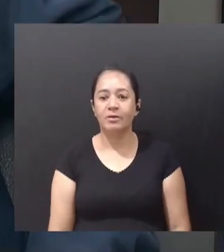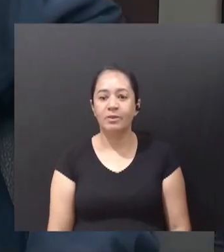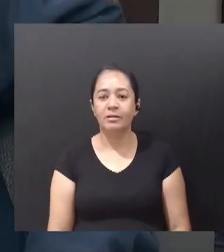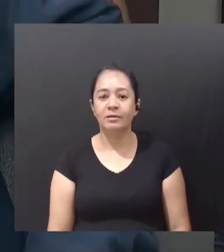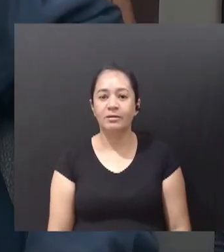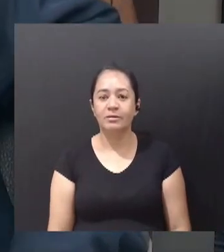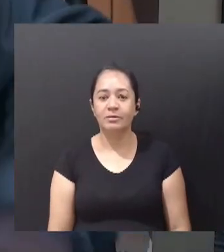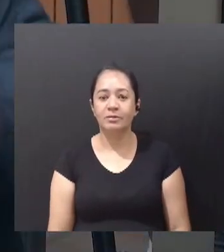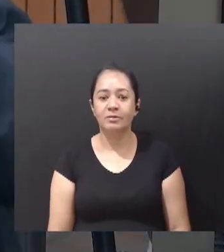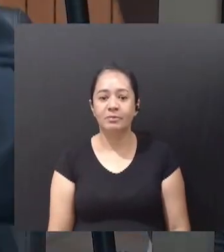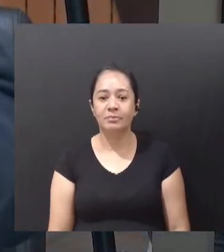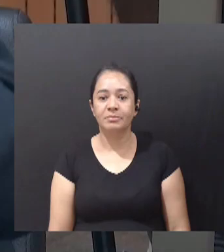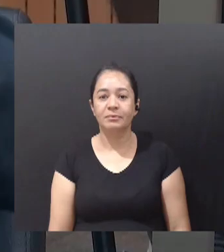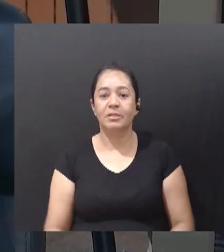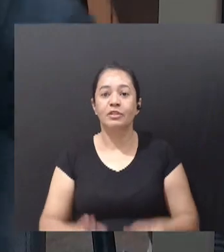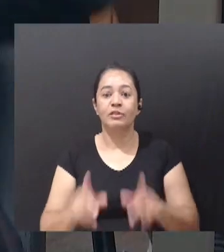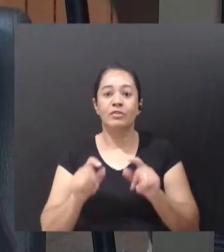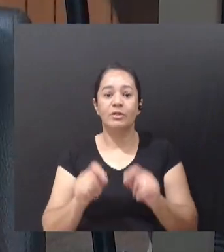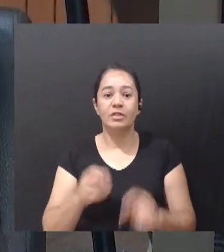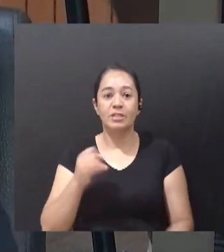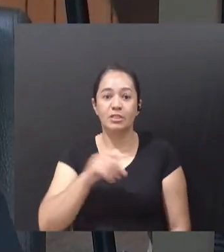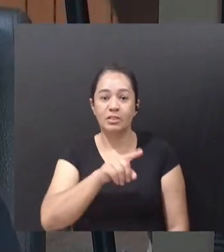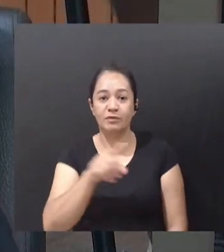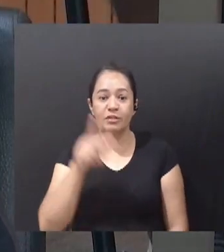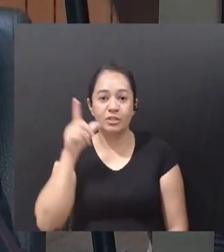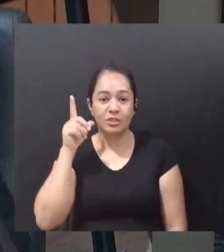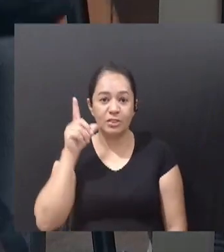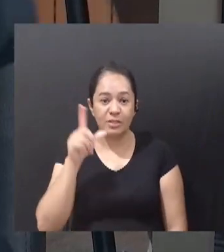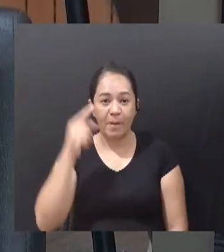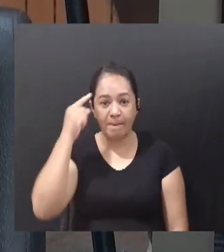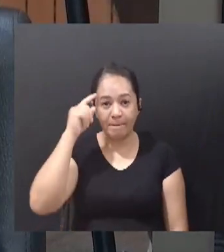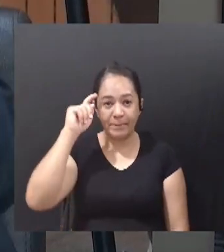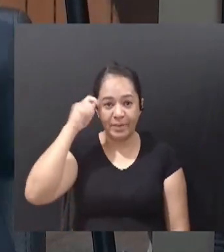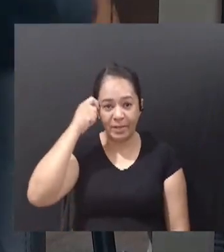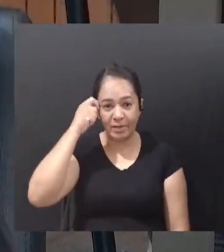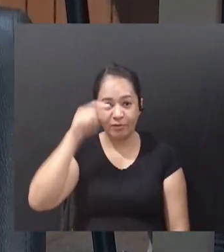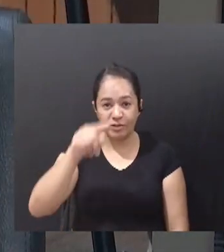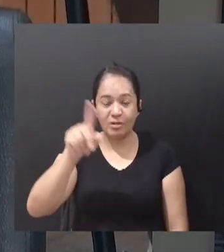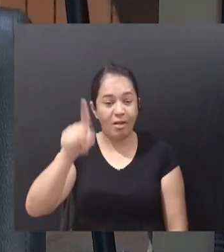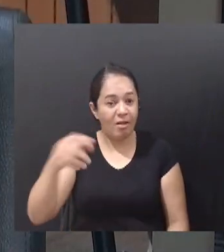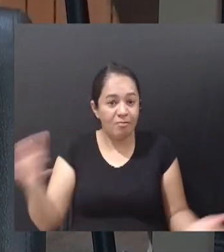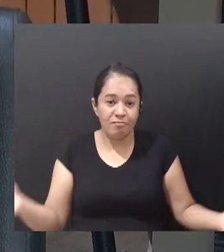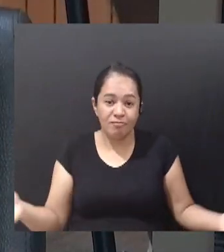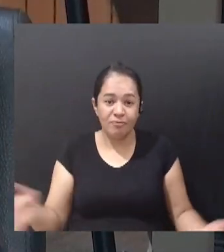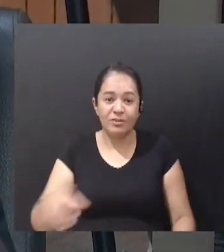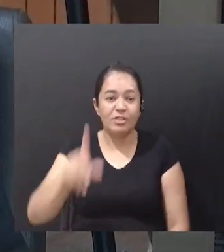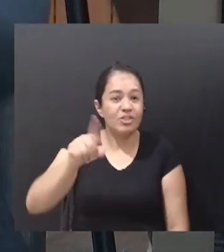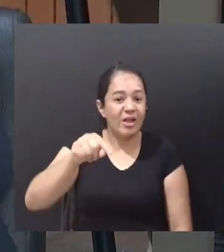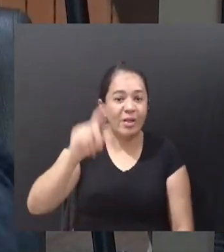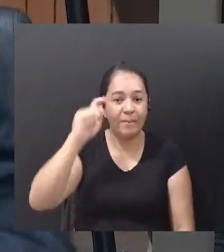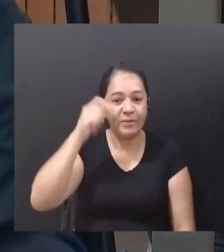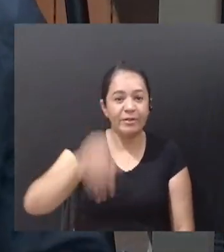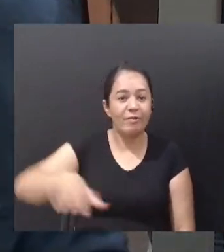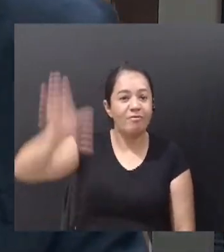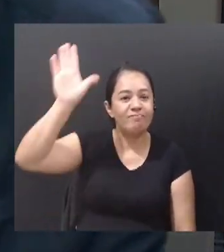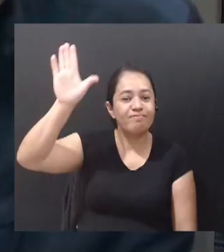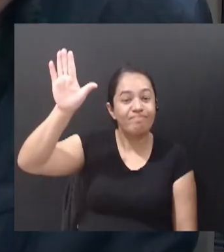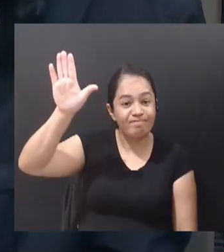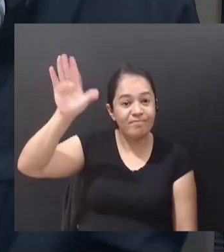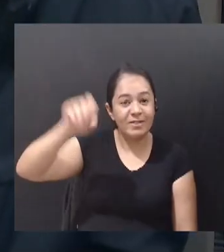falou se você se considera preto, para preto você será, você já era preto. Eu tive que erguer a mão. Entendeu? Acho